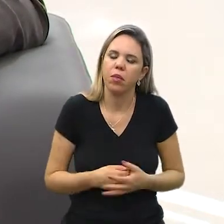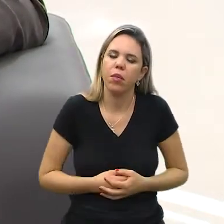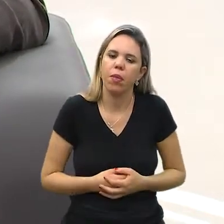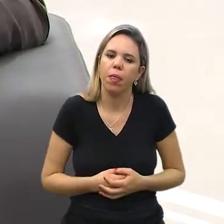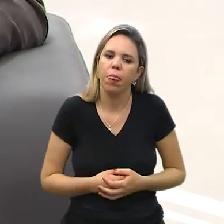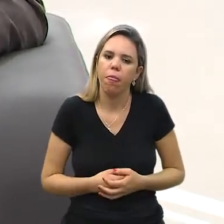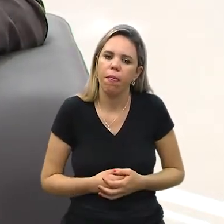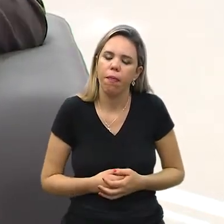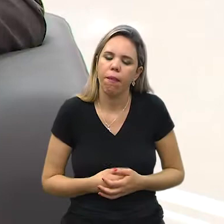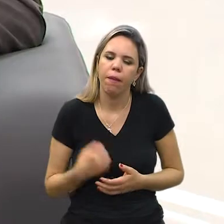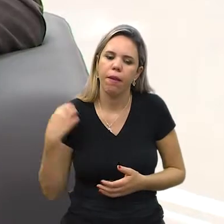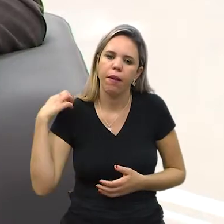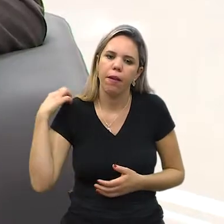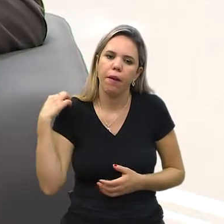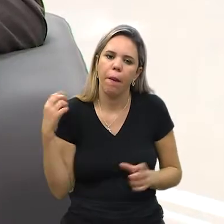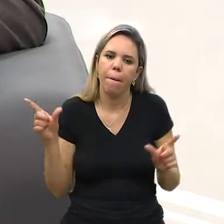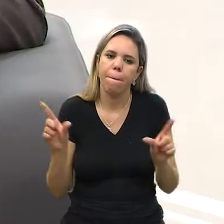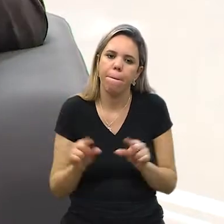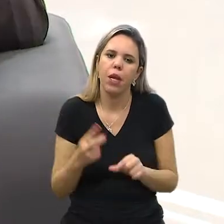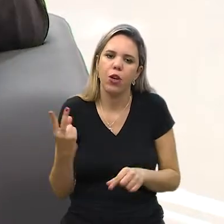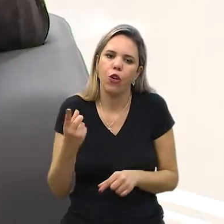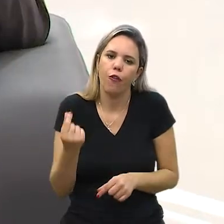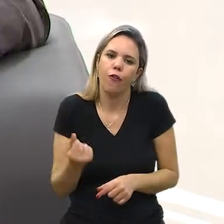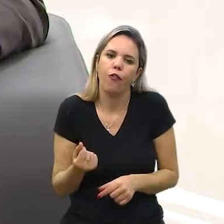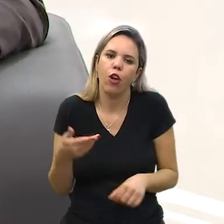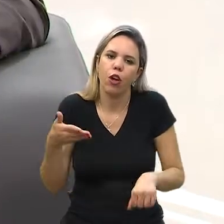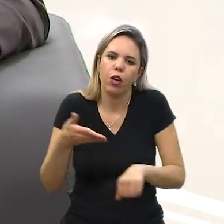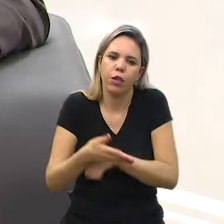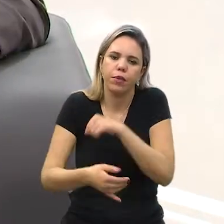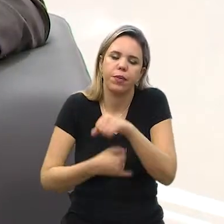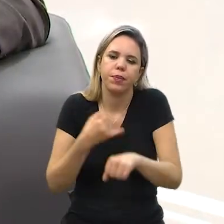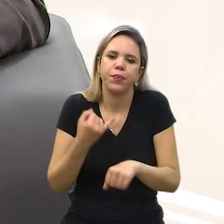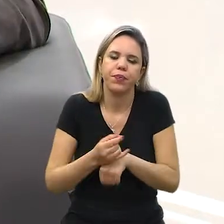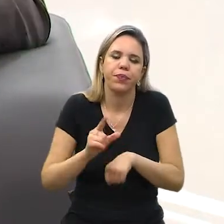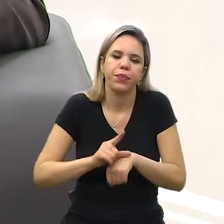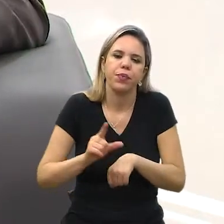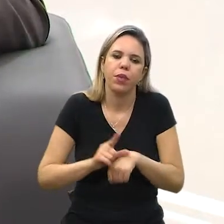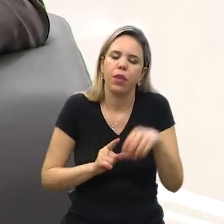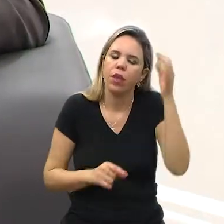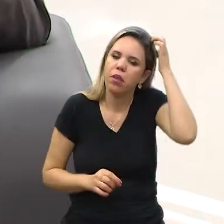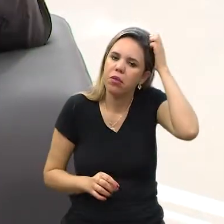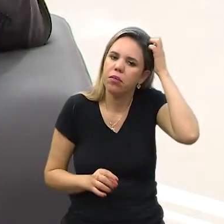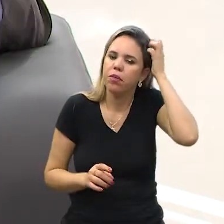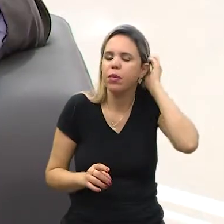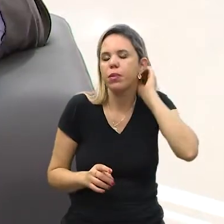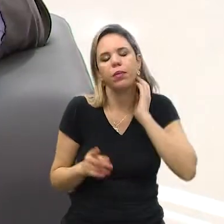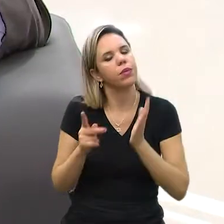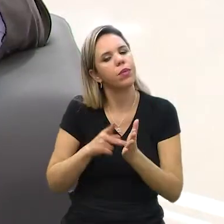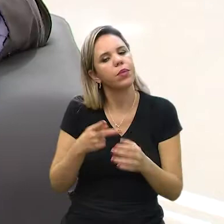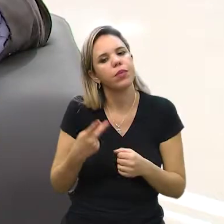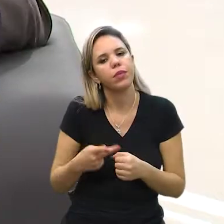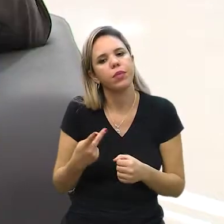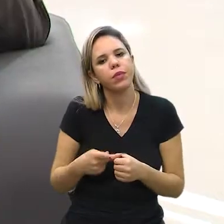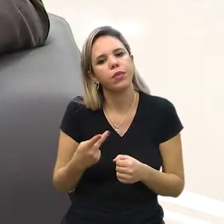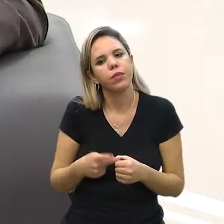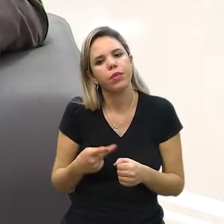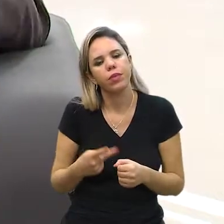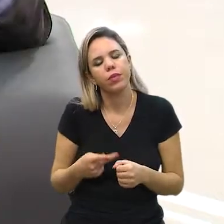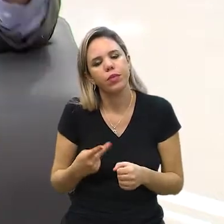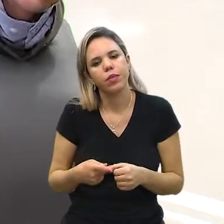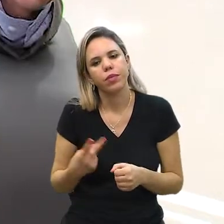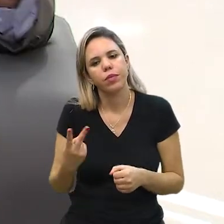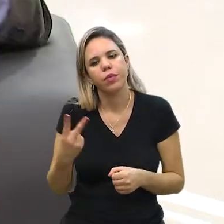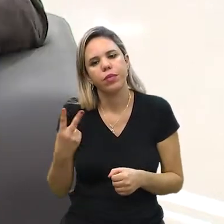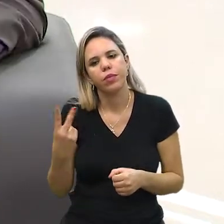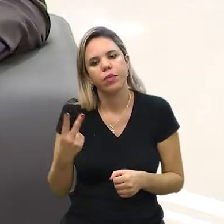Tá? Realmente era o menor preço. Eu entrei no site da loja e realmente tinha aquele produto que eu procurei por aquele